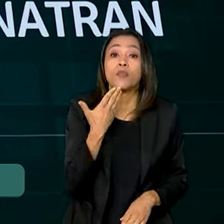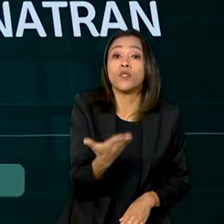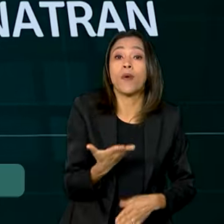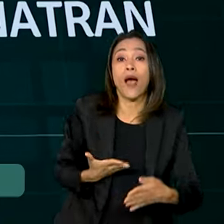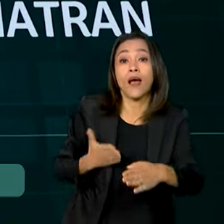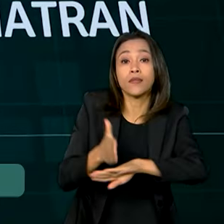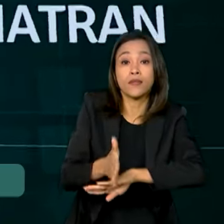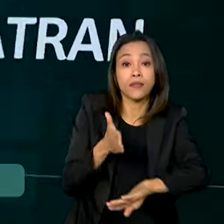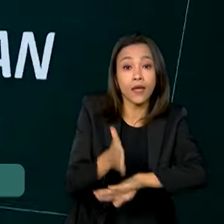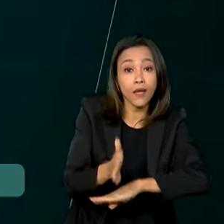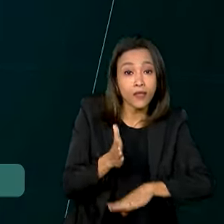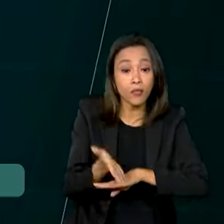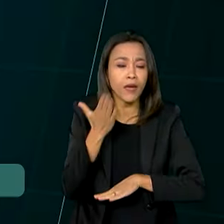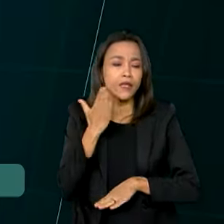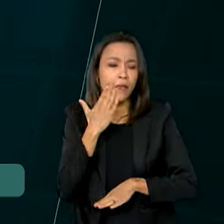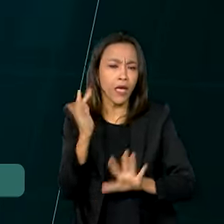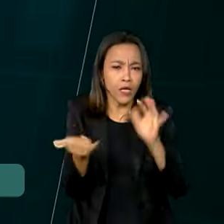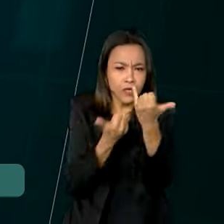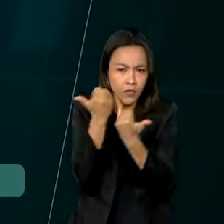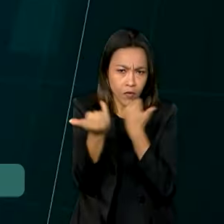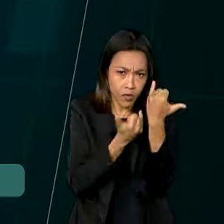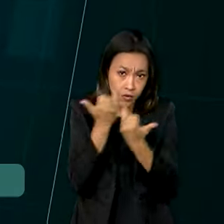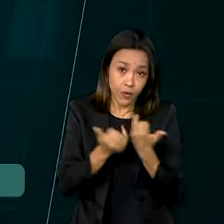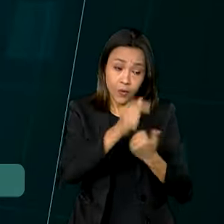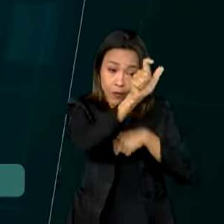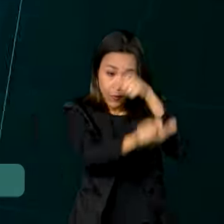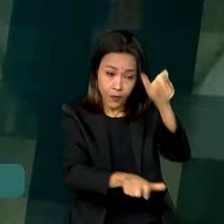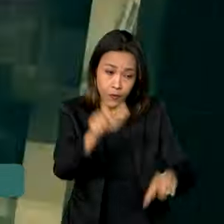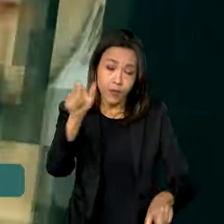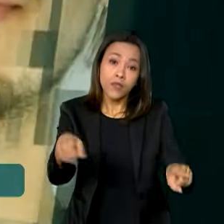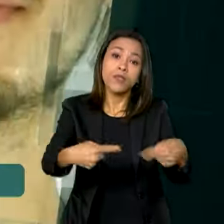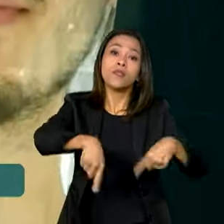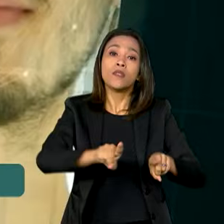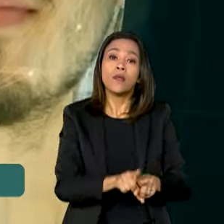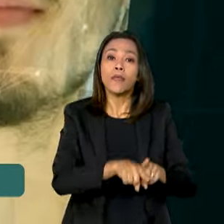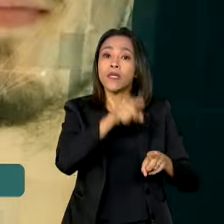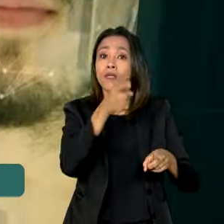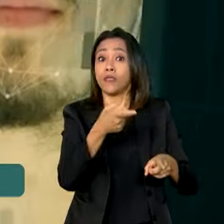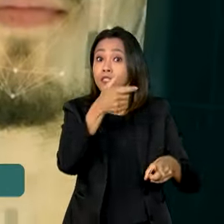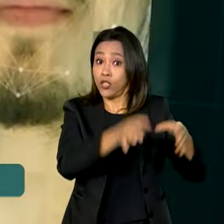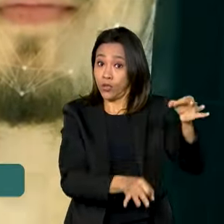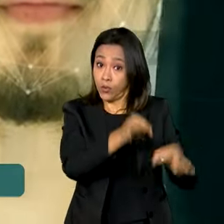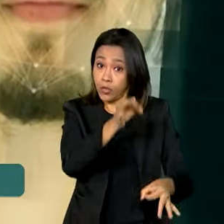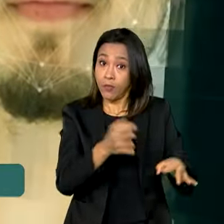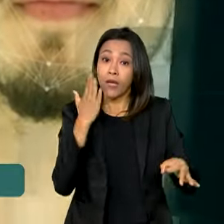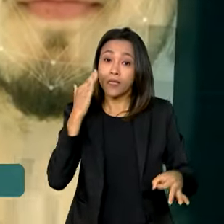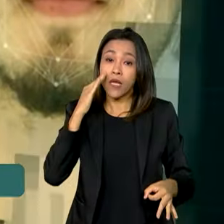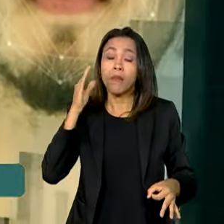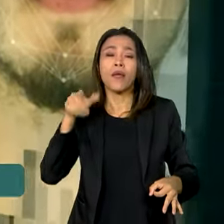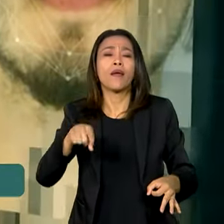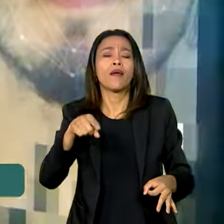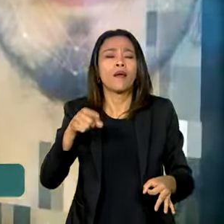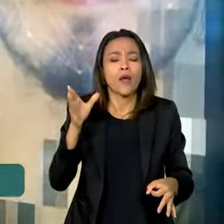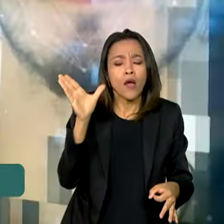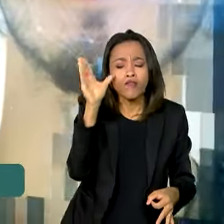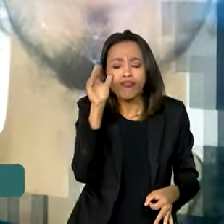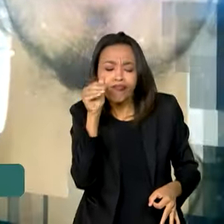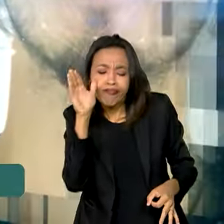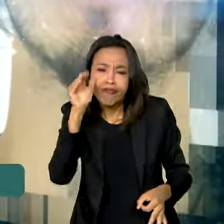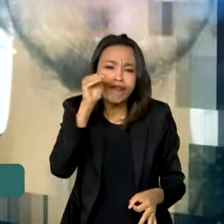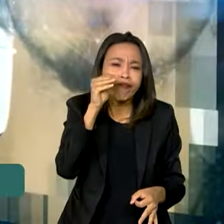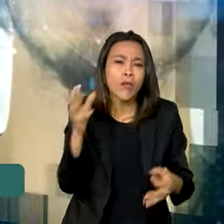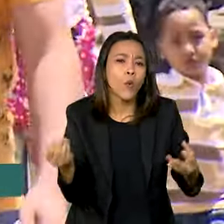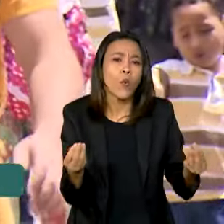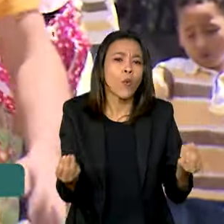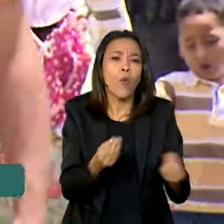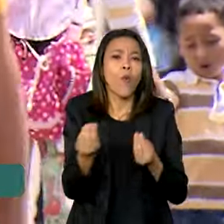acesso à base dos cadastros de pessoas físicas e jurídicas para desburocratizar a fiscalização de todos os envolvidos